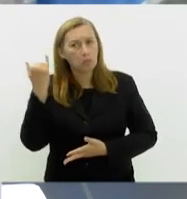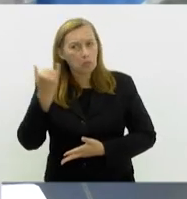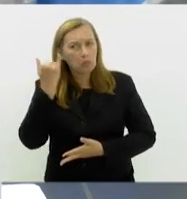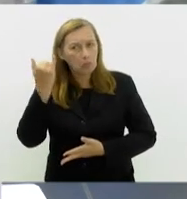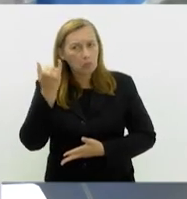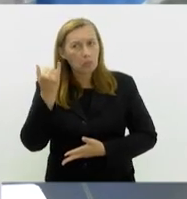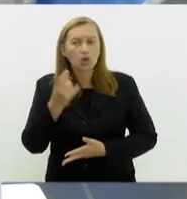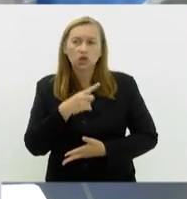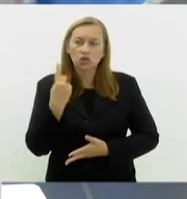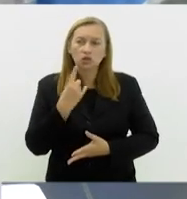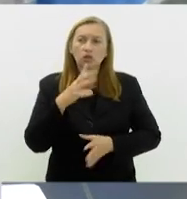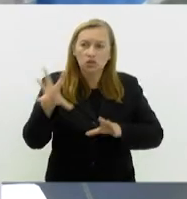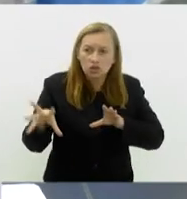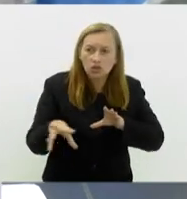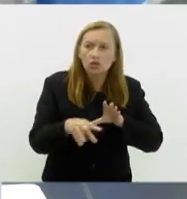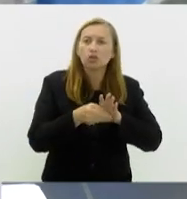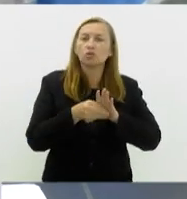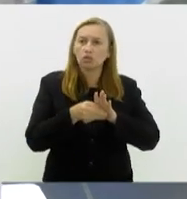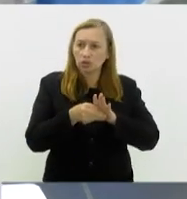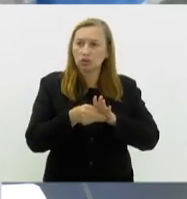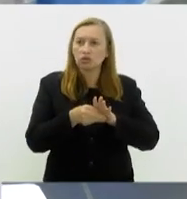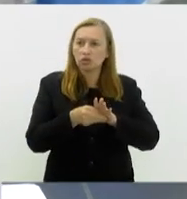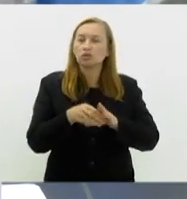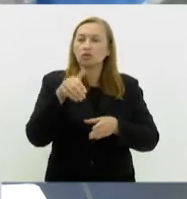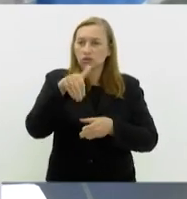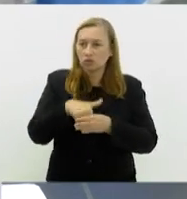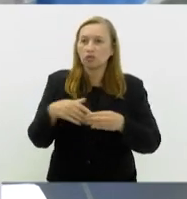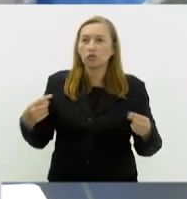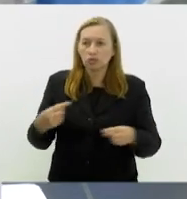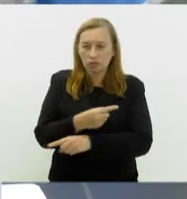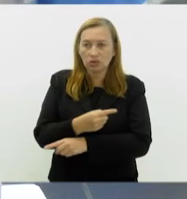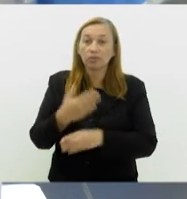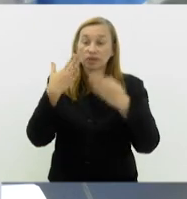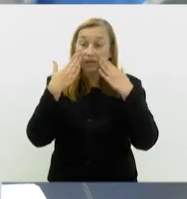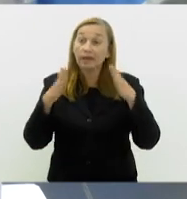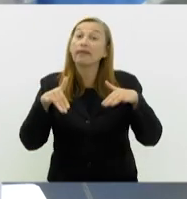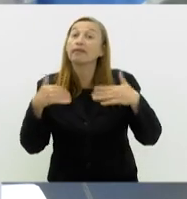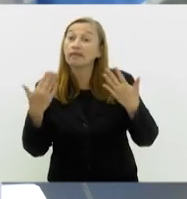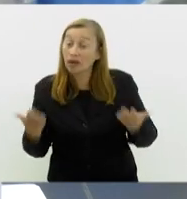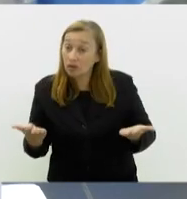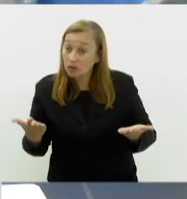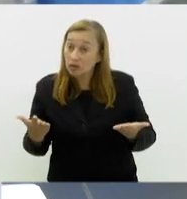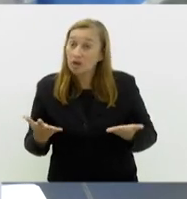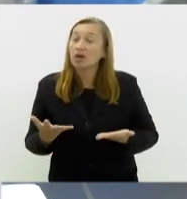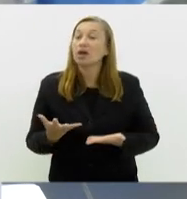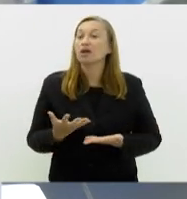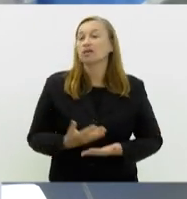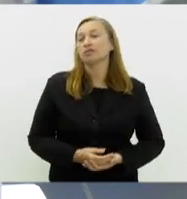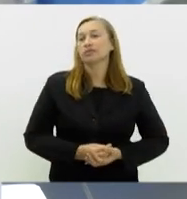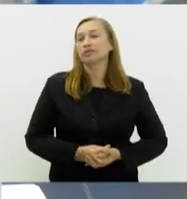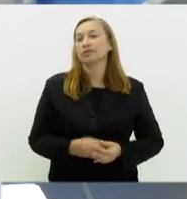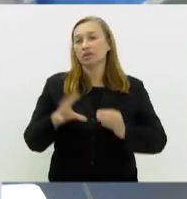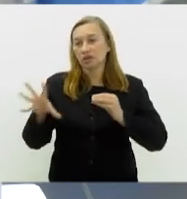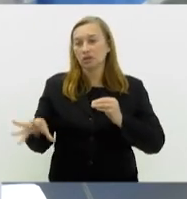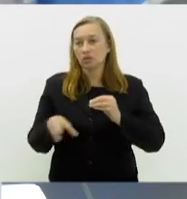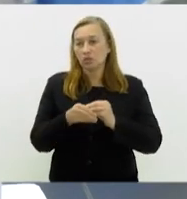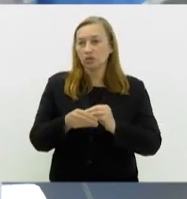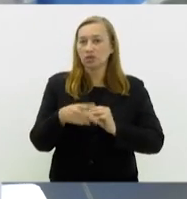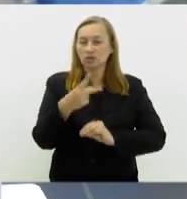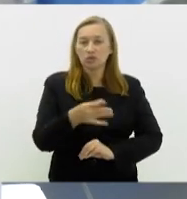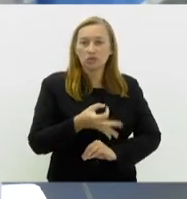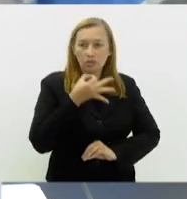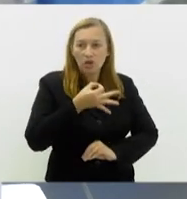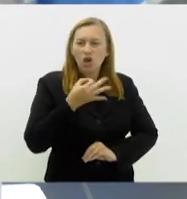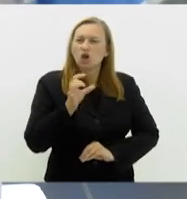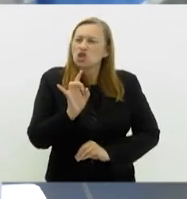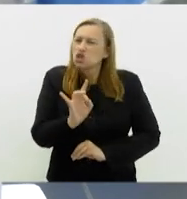nós ag agregaremos no voto divergente apresentada então acolhemos a su as suas su posso só fazer uma